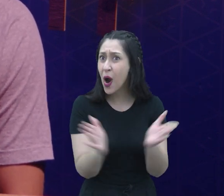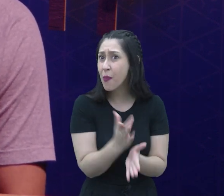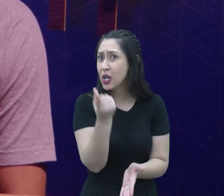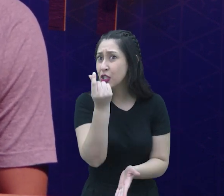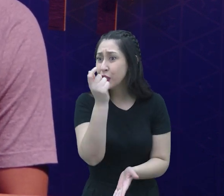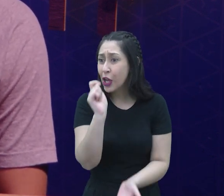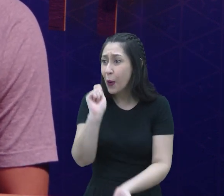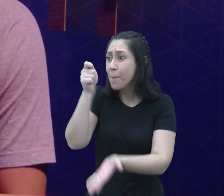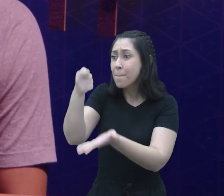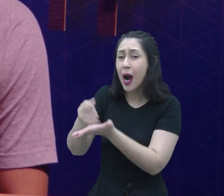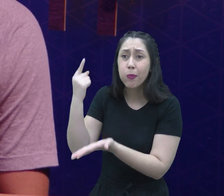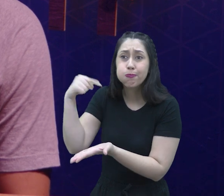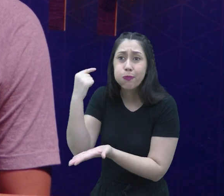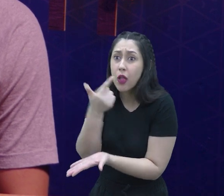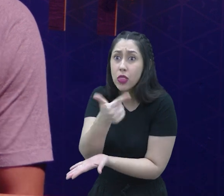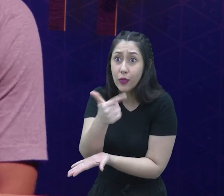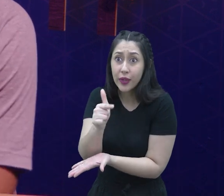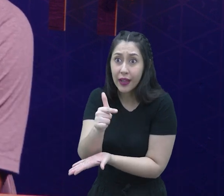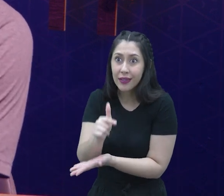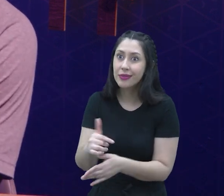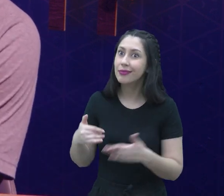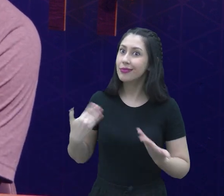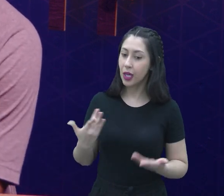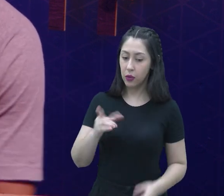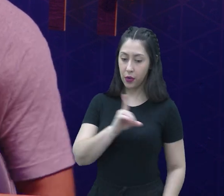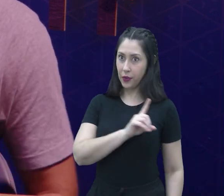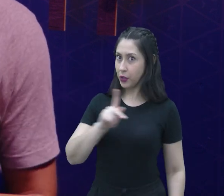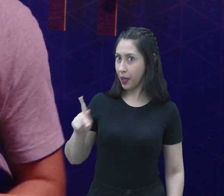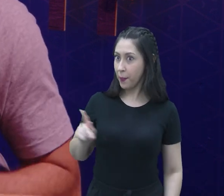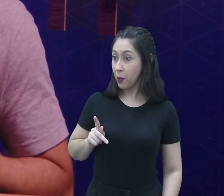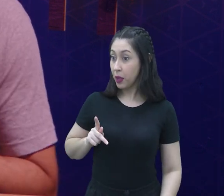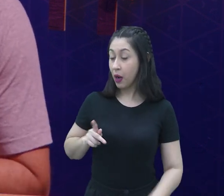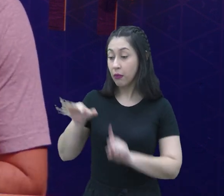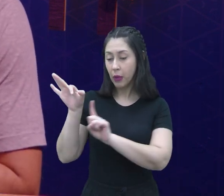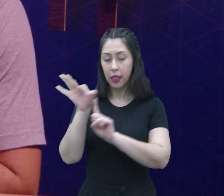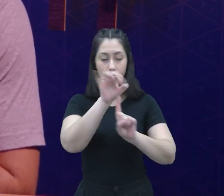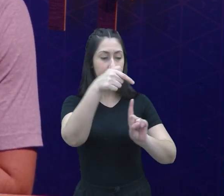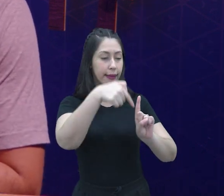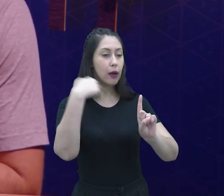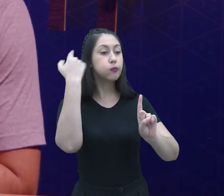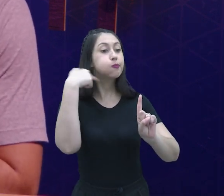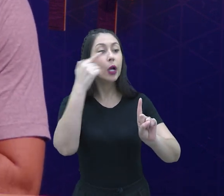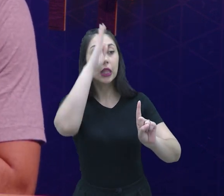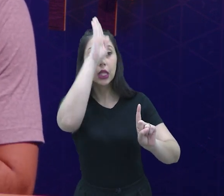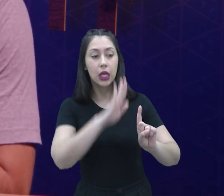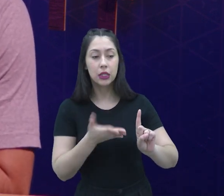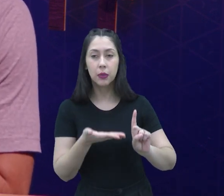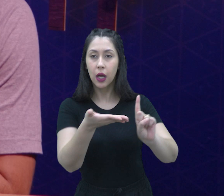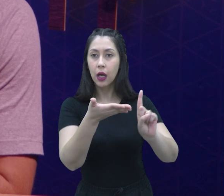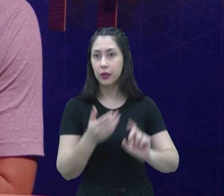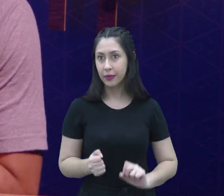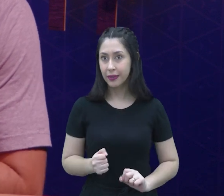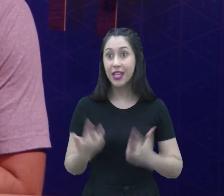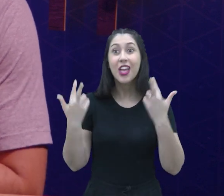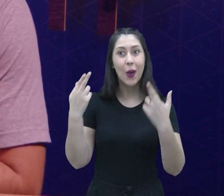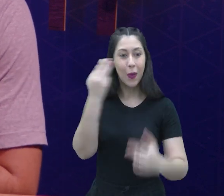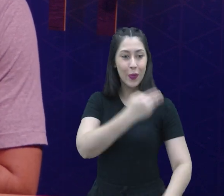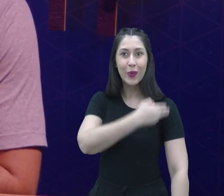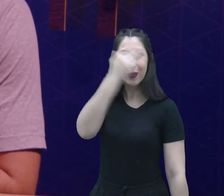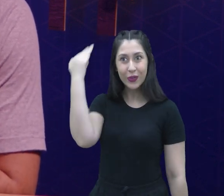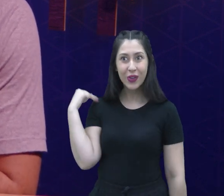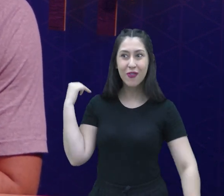tem direito à justiça gratuita que vem da Defensoria Pública. Então, vai ser ali a Nossa Senhora que vai fazer o quê? Vai